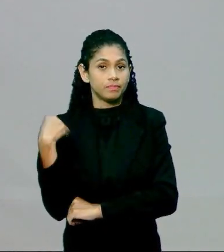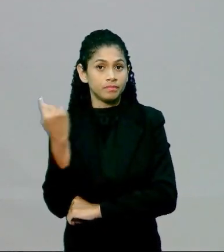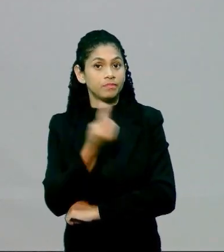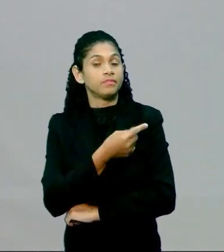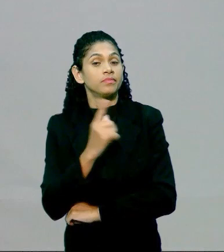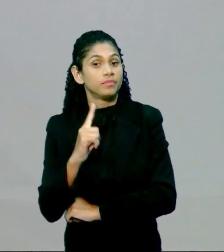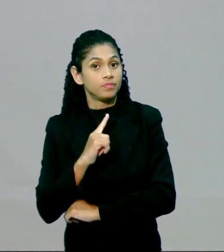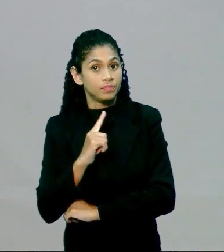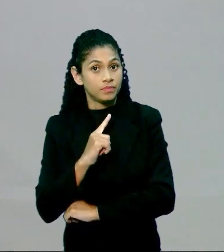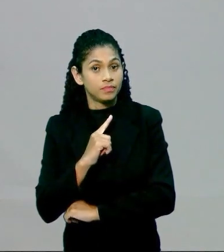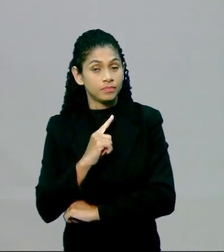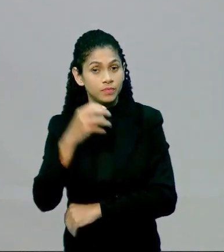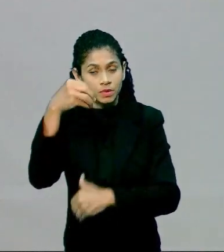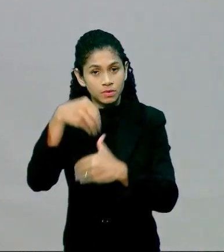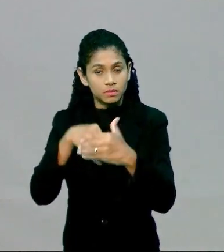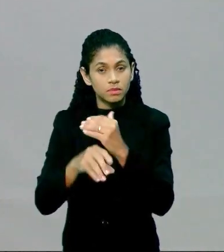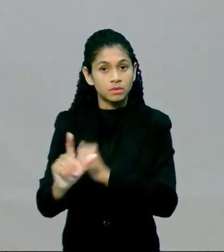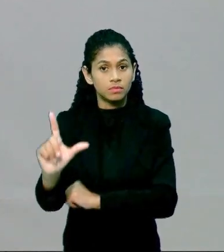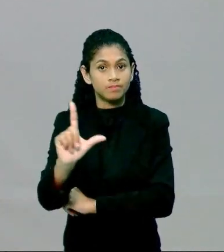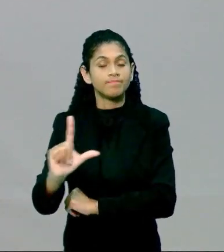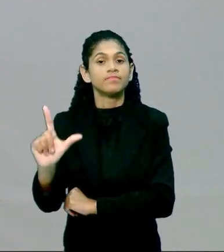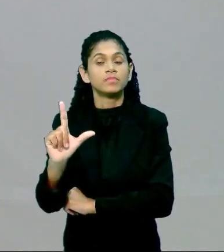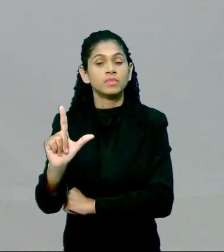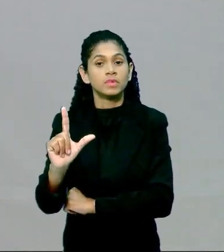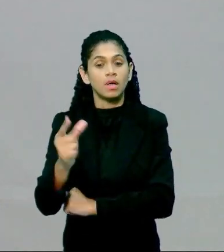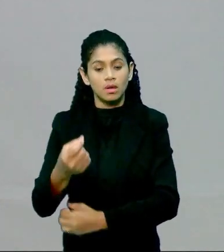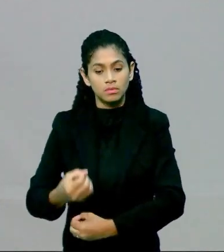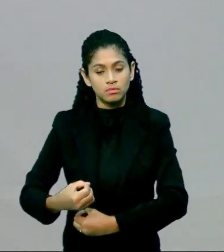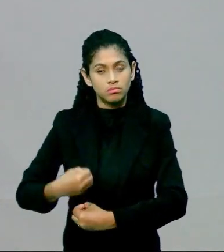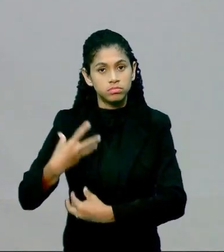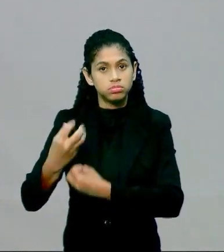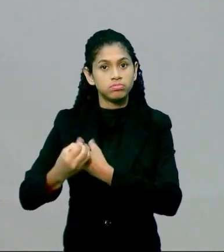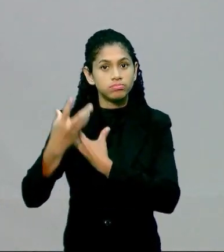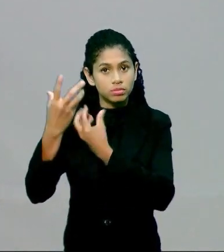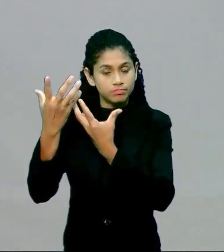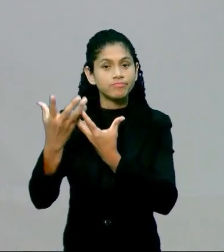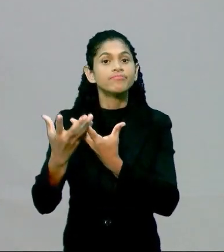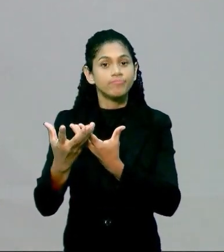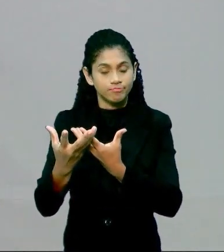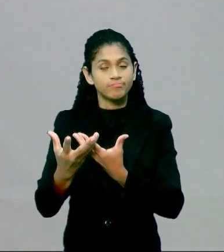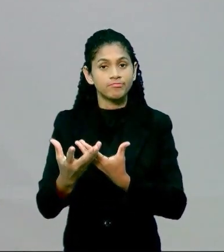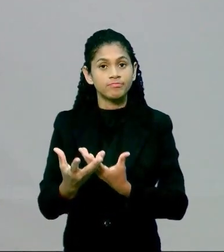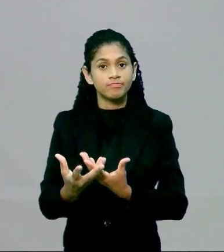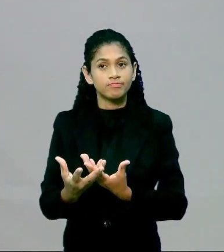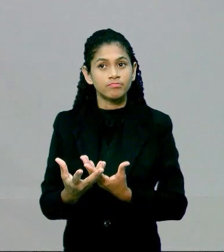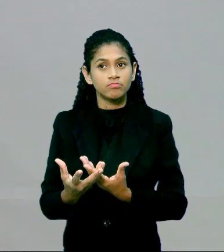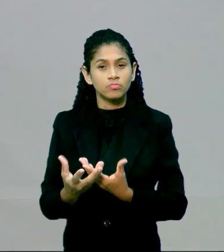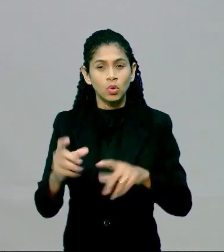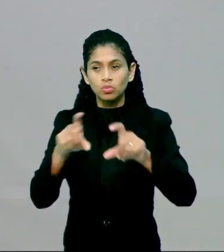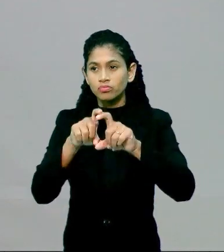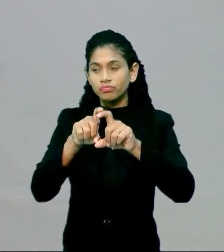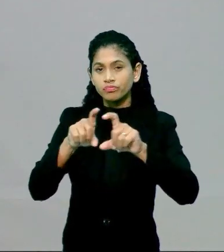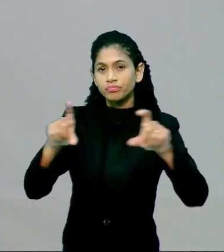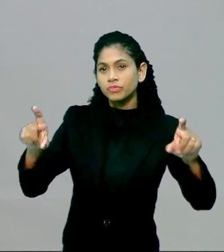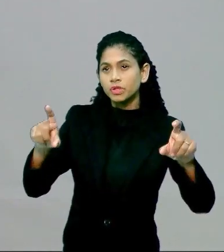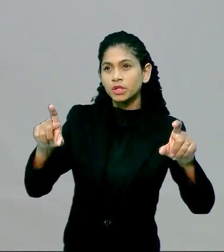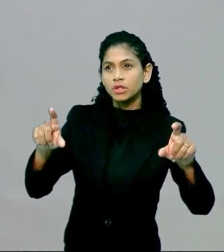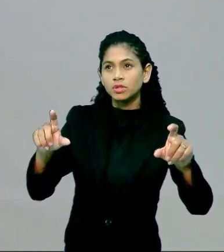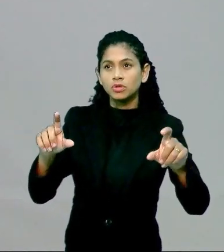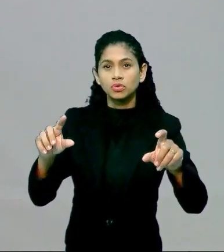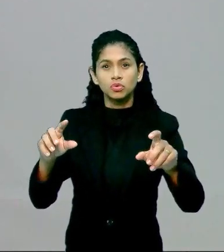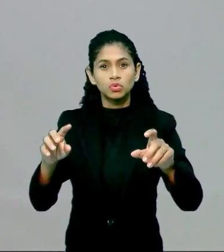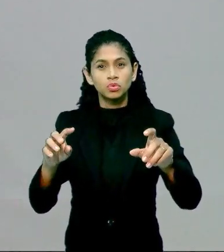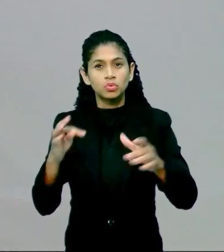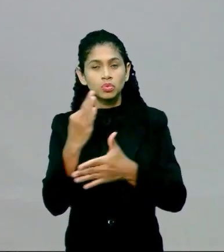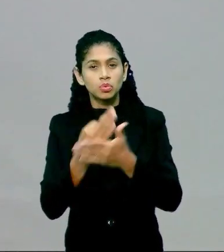tem, na literatura, a produção em si, que de repente pode aparecer no Enem. Por exemplo, um trecho de A Cartomante,